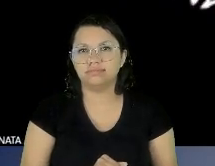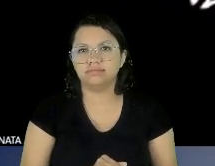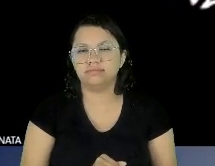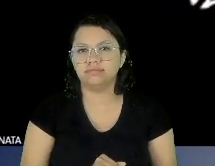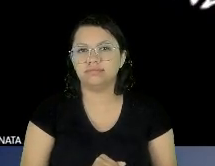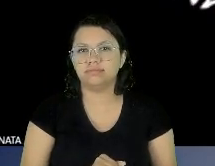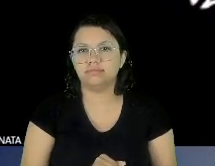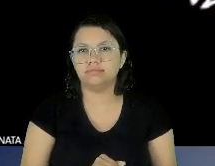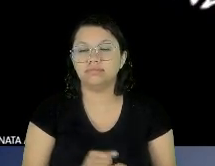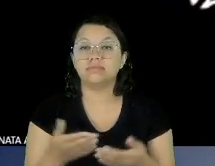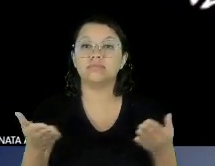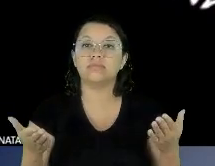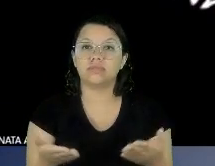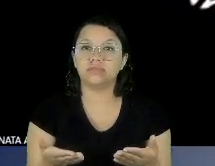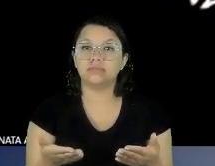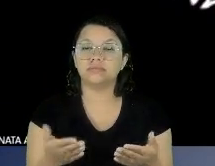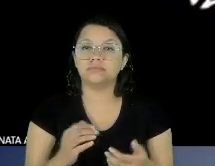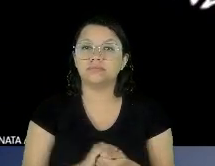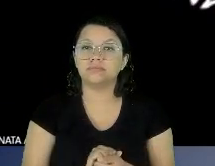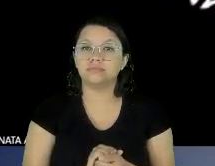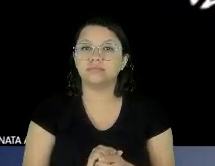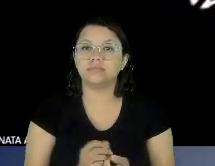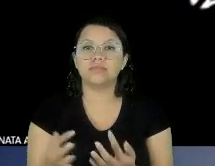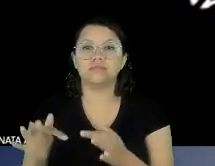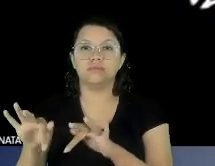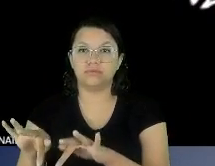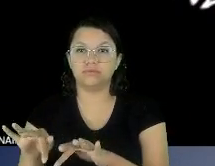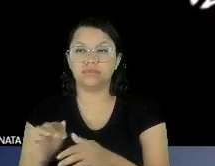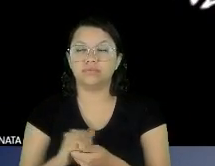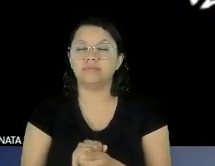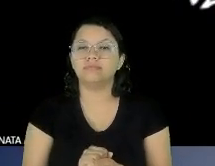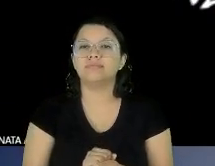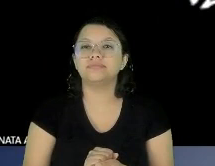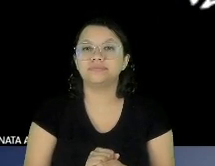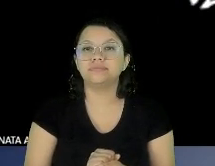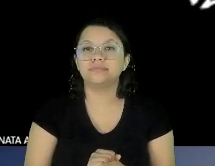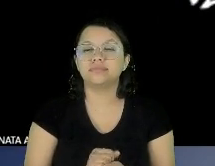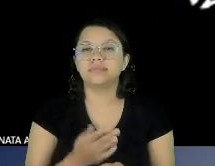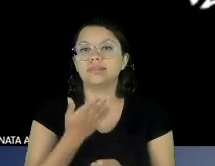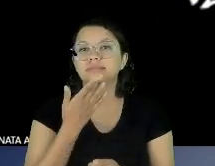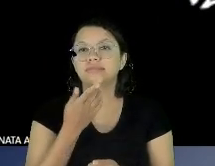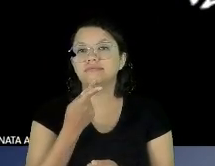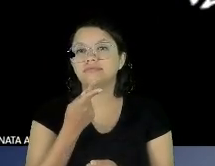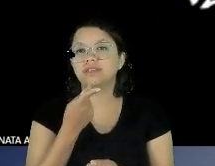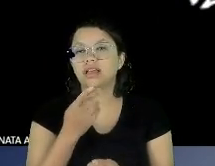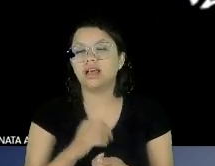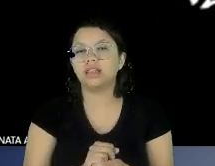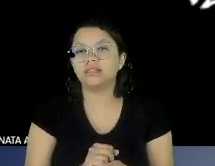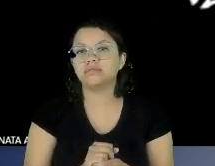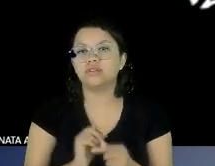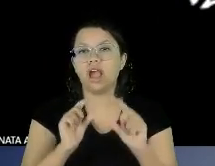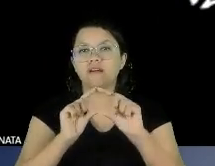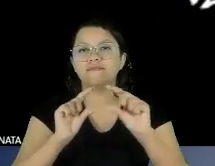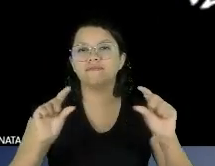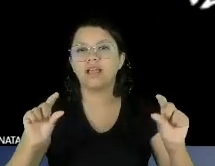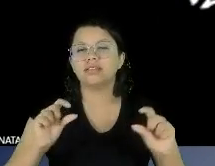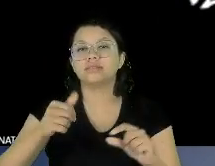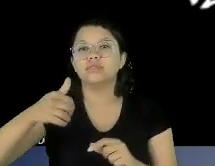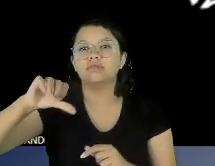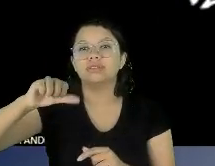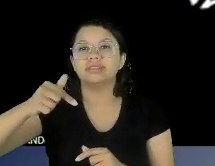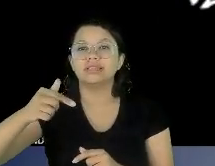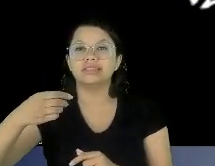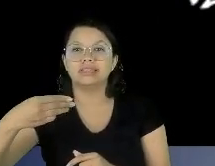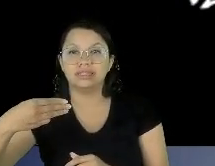E aqui eu vou para o fim e finalizo a minha fala com a frase de